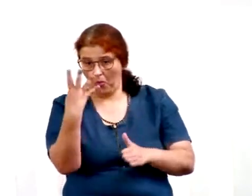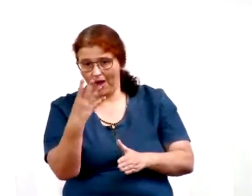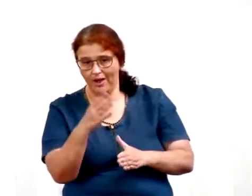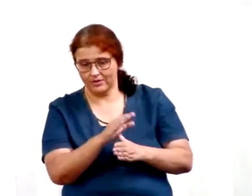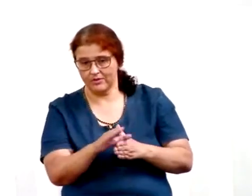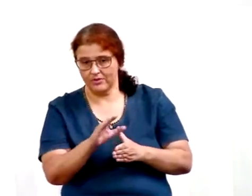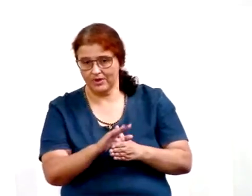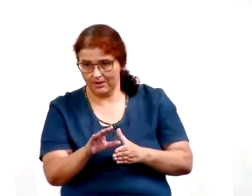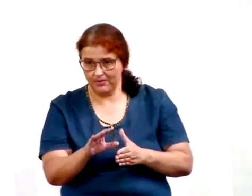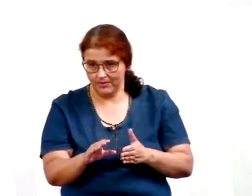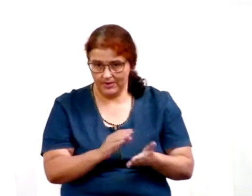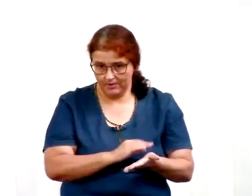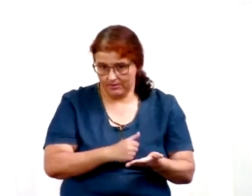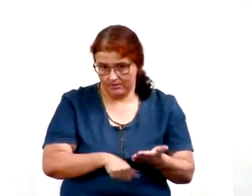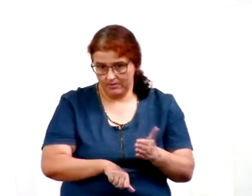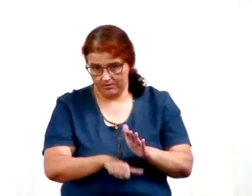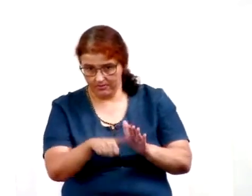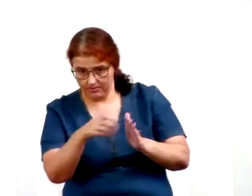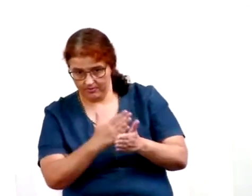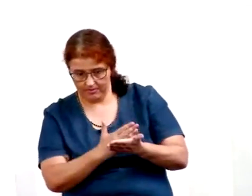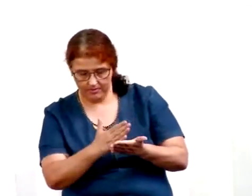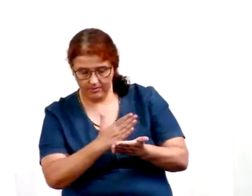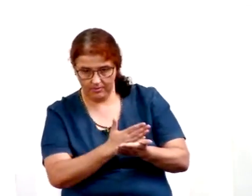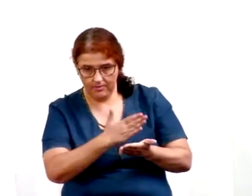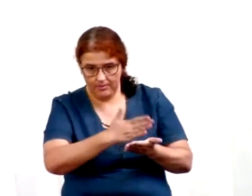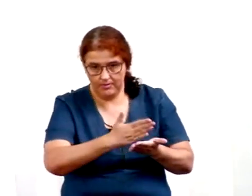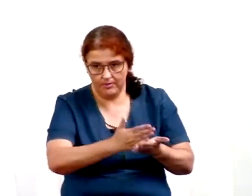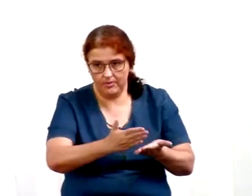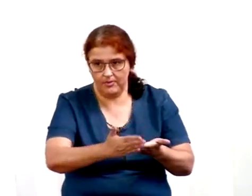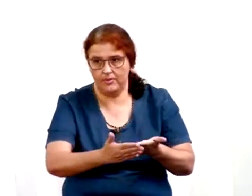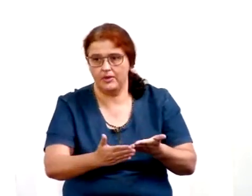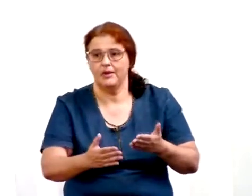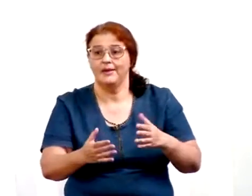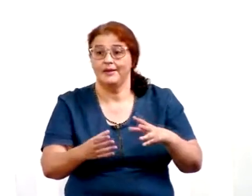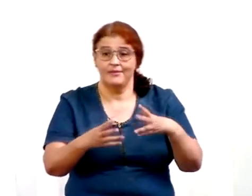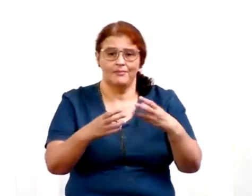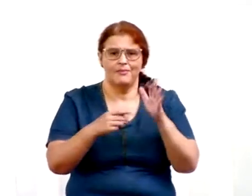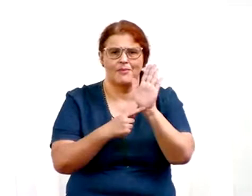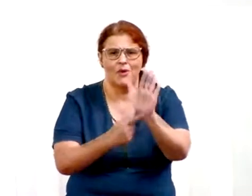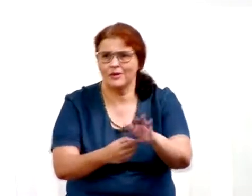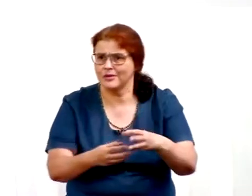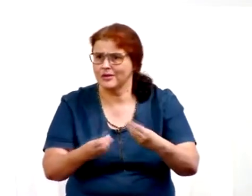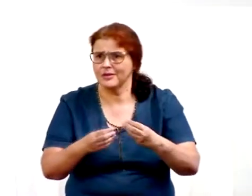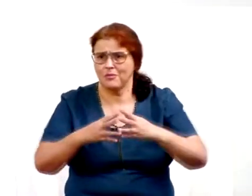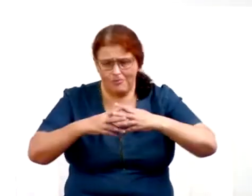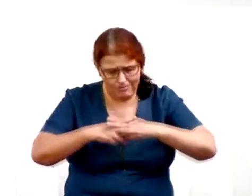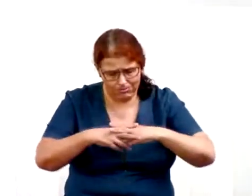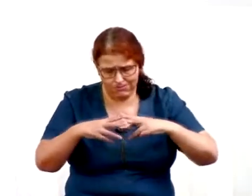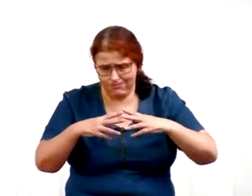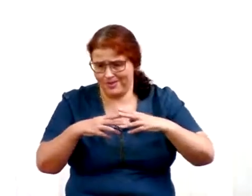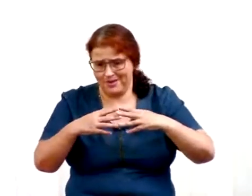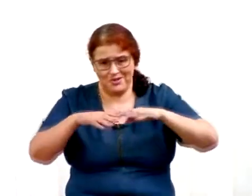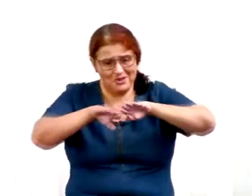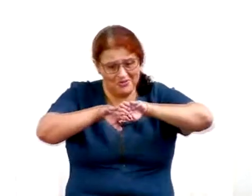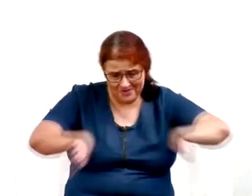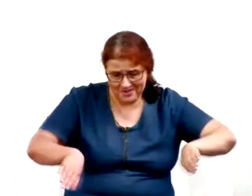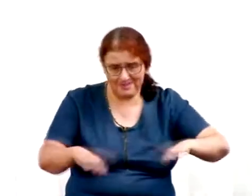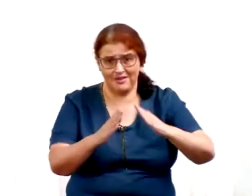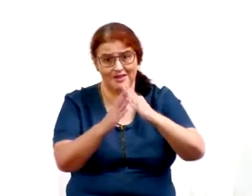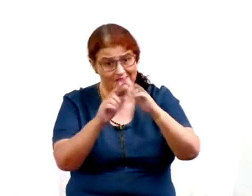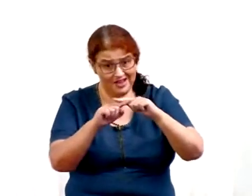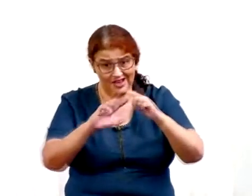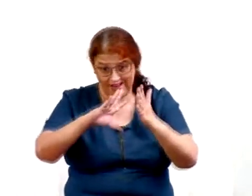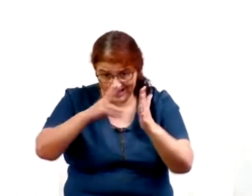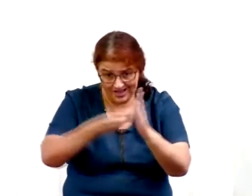de panelinhas, de divisões, de facções no meio da igreja. Alguns deles estavam dizendo, olha, eu